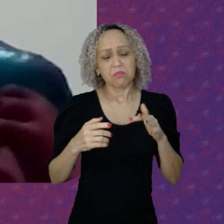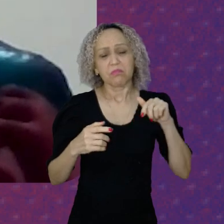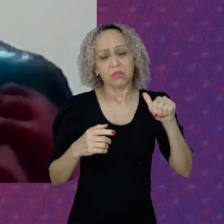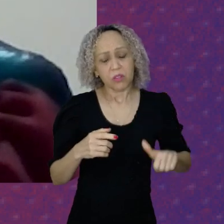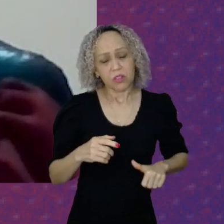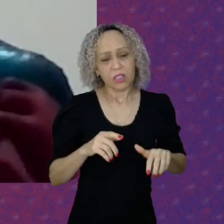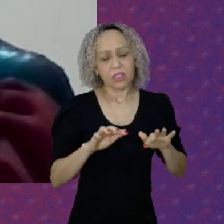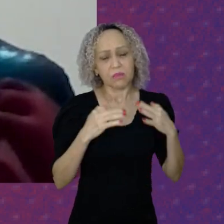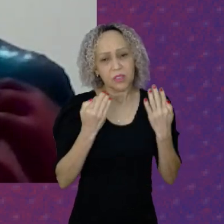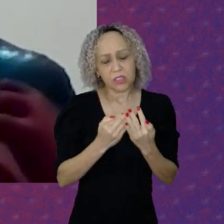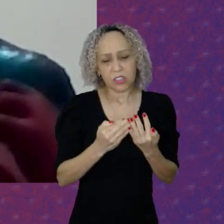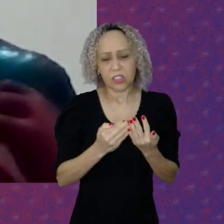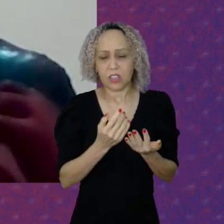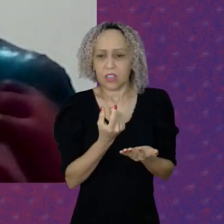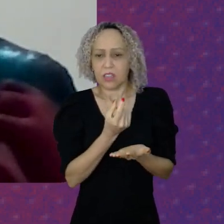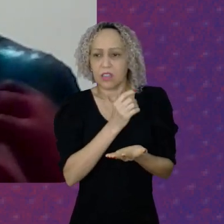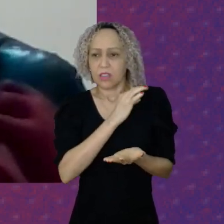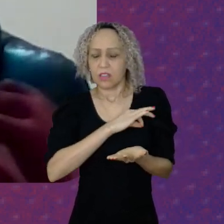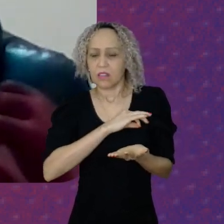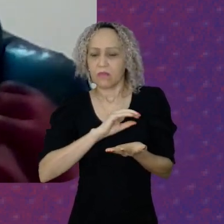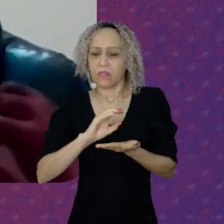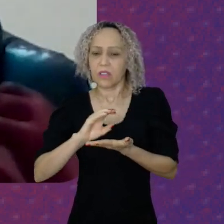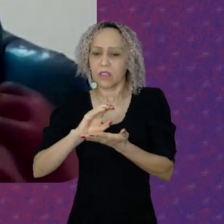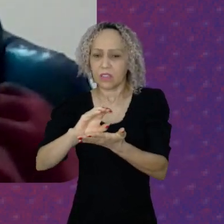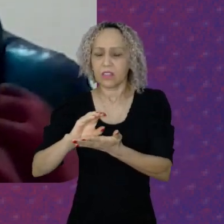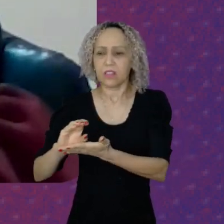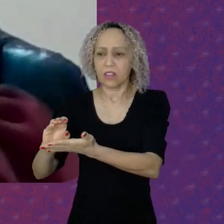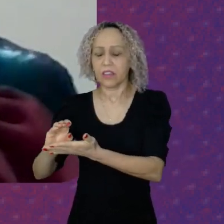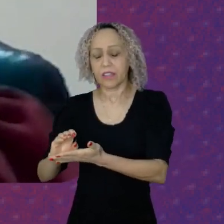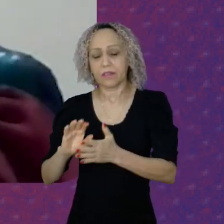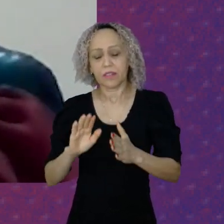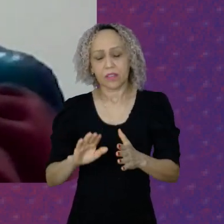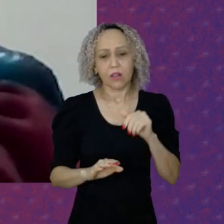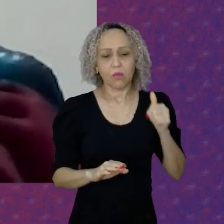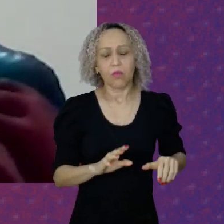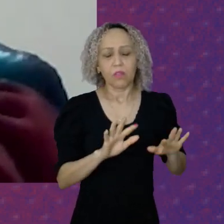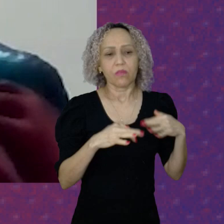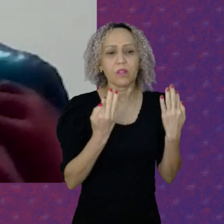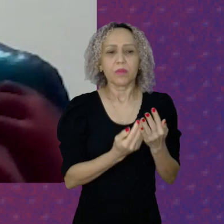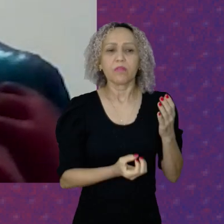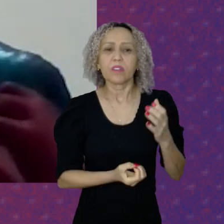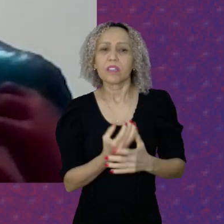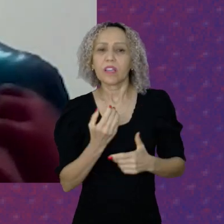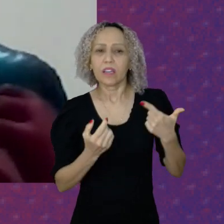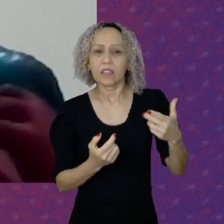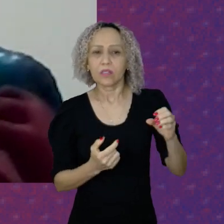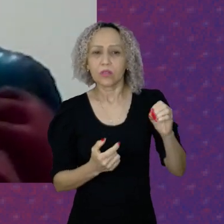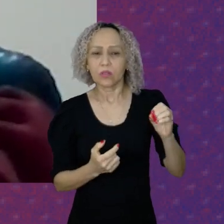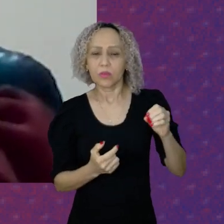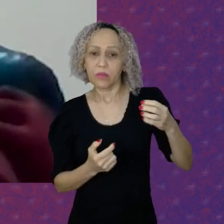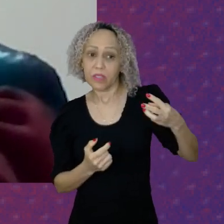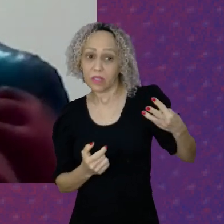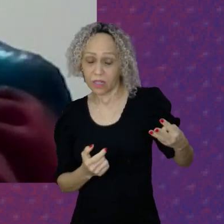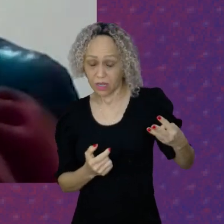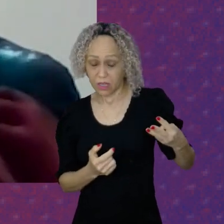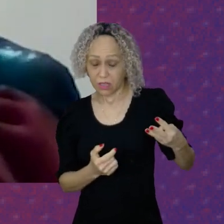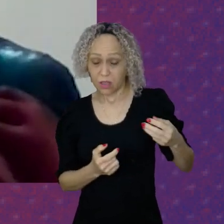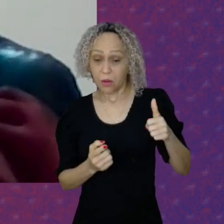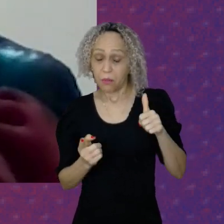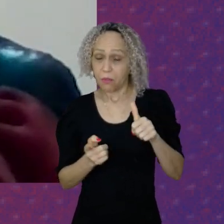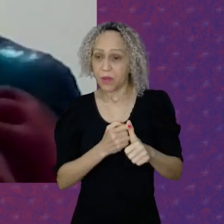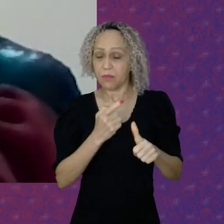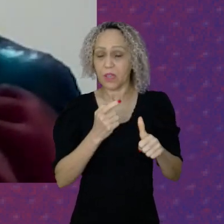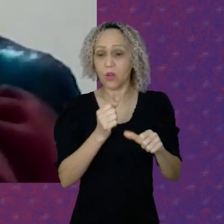renda. Então, o programa Bolsa Família, ele foi criado em 2003, no primeiro ano de gestão do nosso